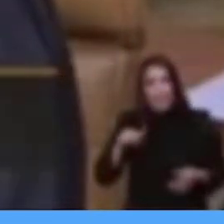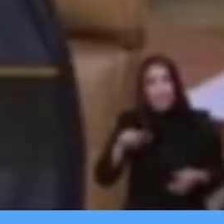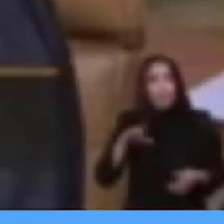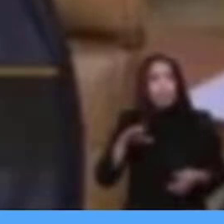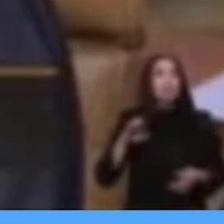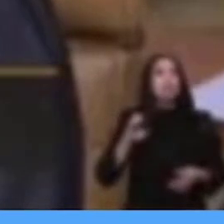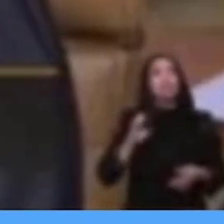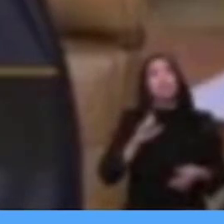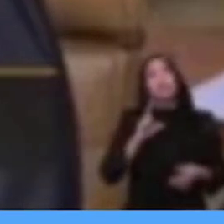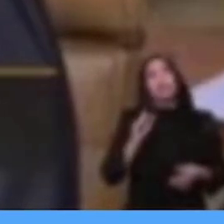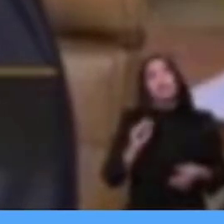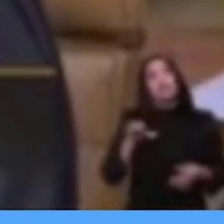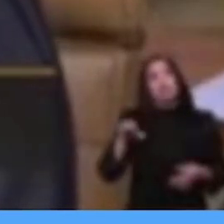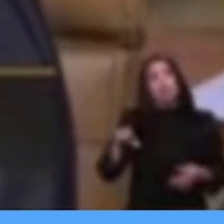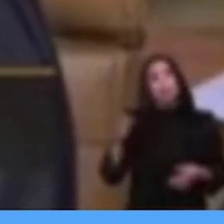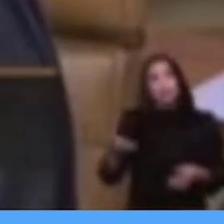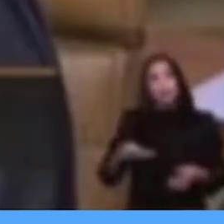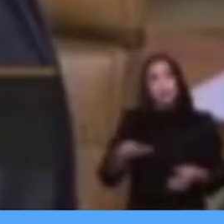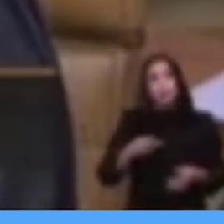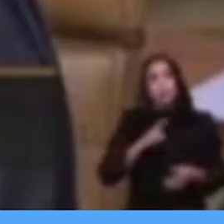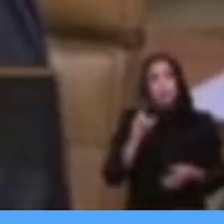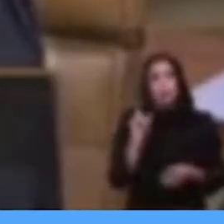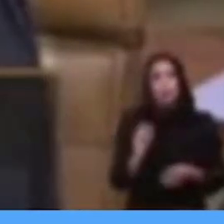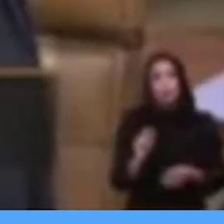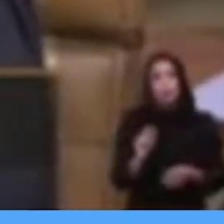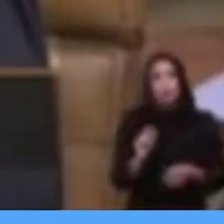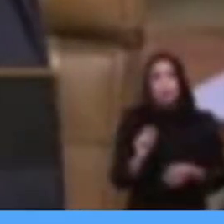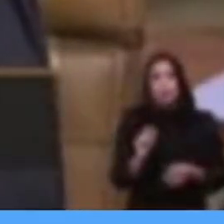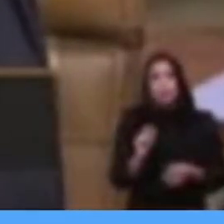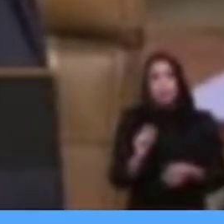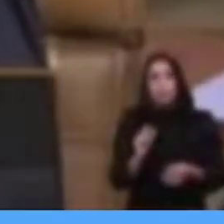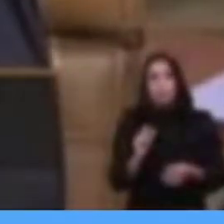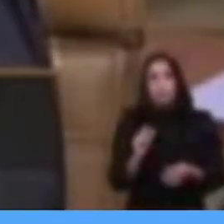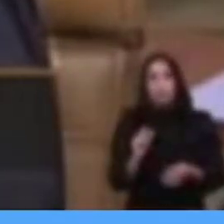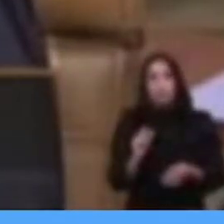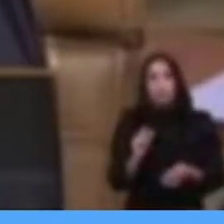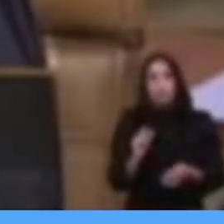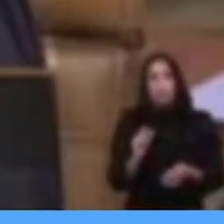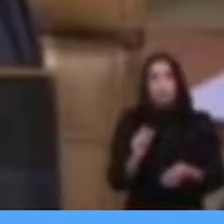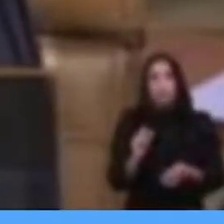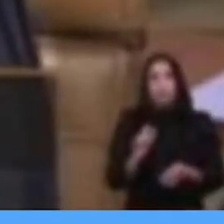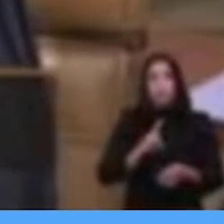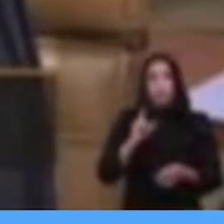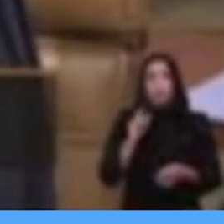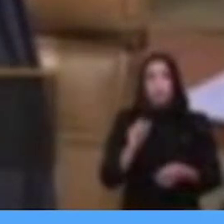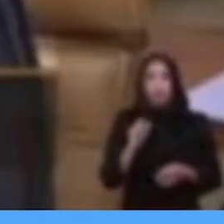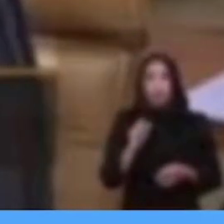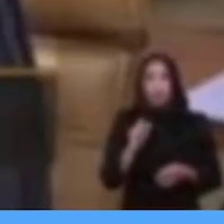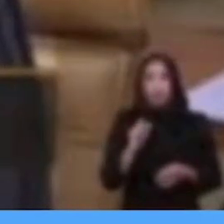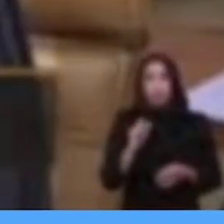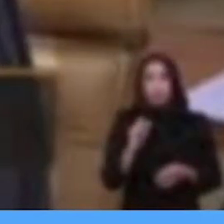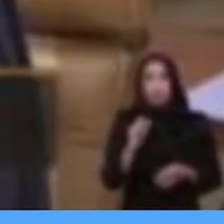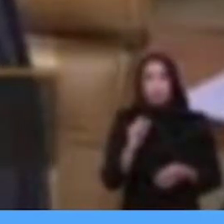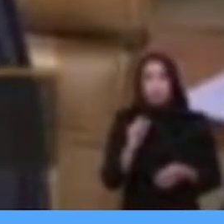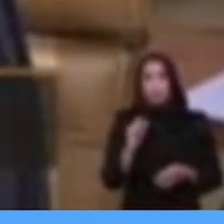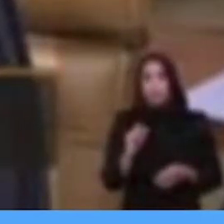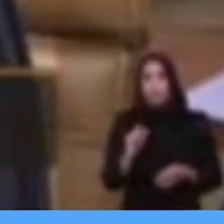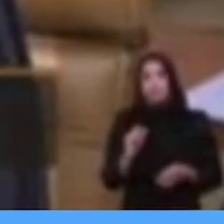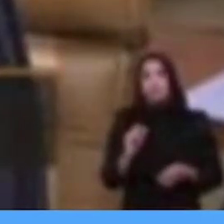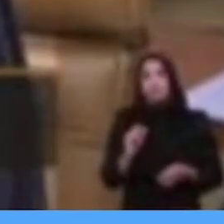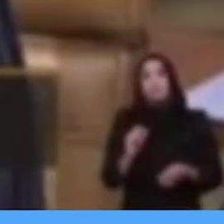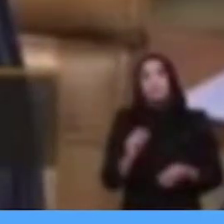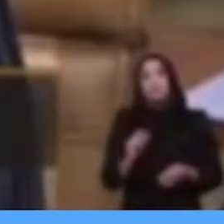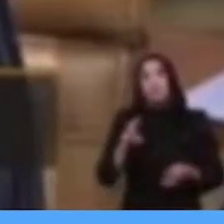maconha, para ser considerado traficante, na média, pela quantidade na capital, precisa